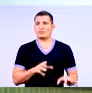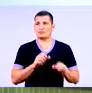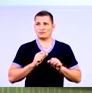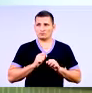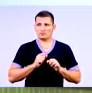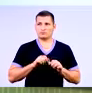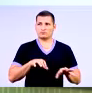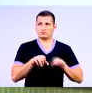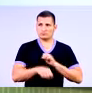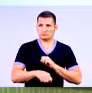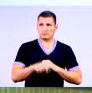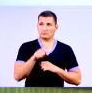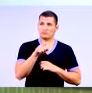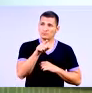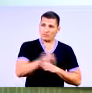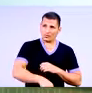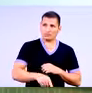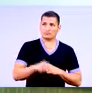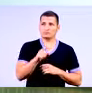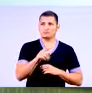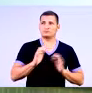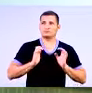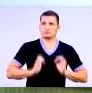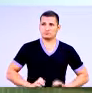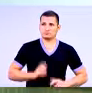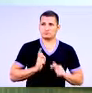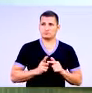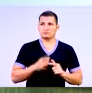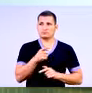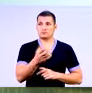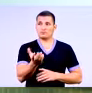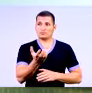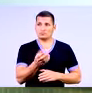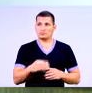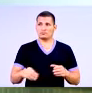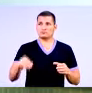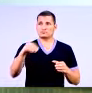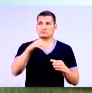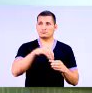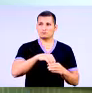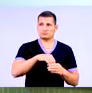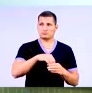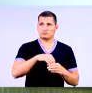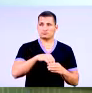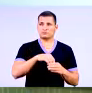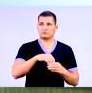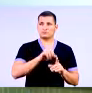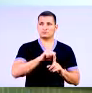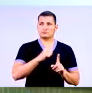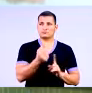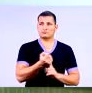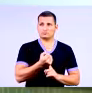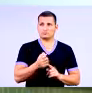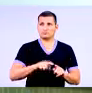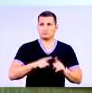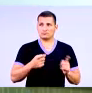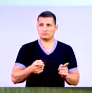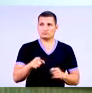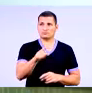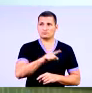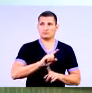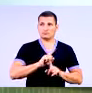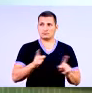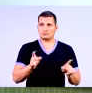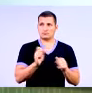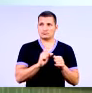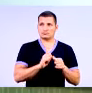ética de vocês. Por quê? Porque vocês querem se inserir no mercado, mas vocês não vão fazer um currículo